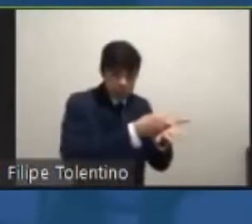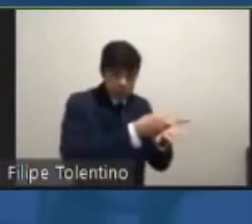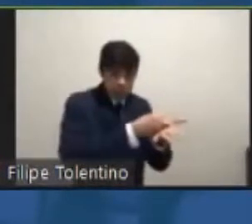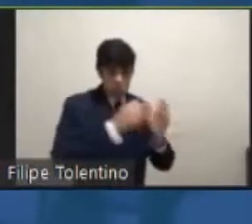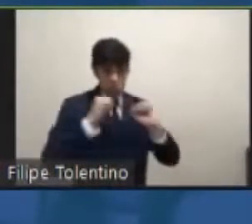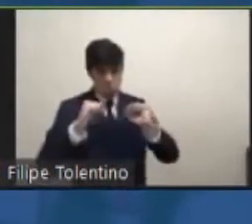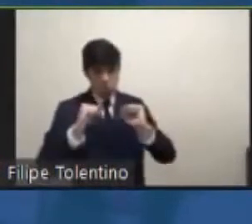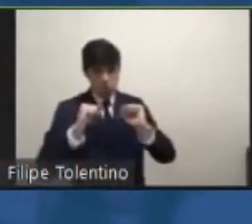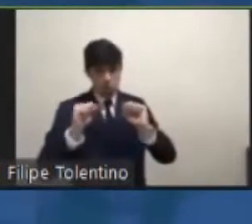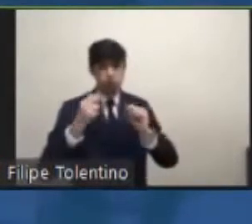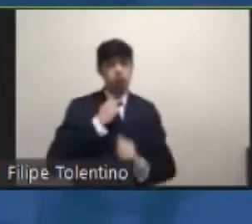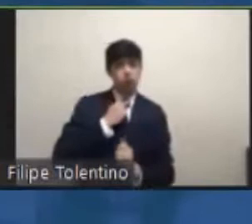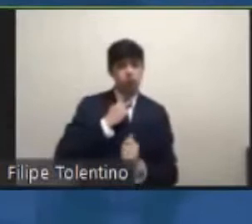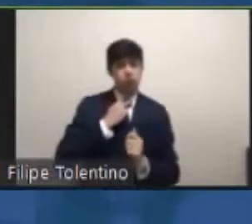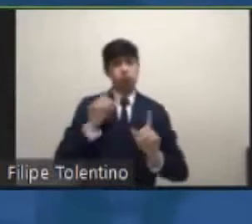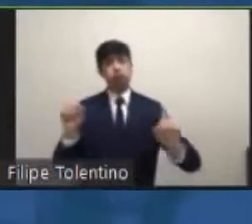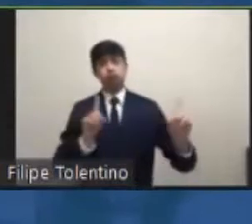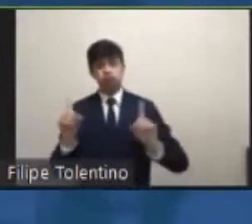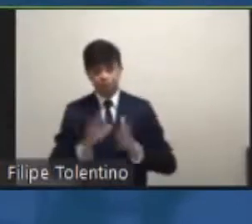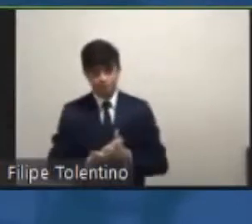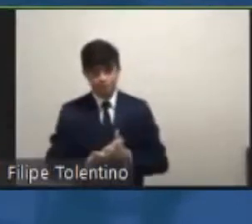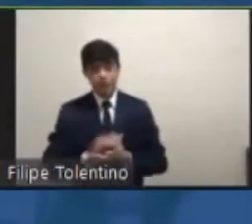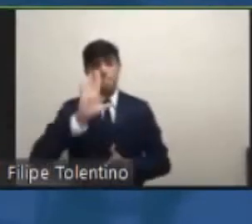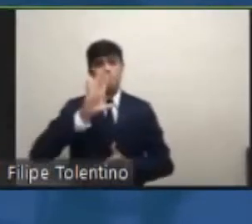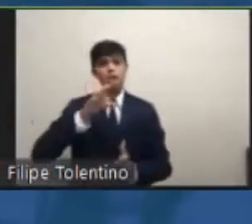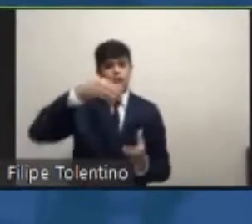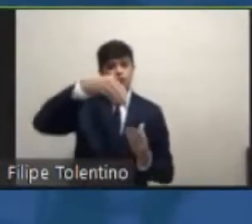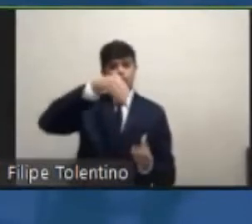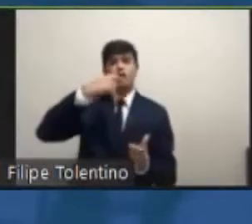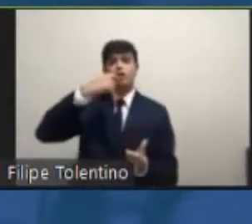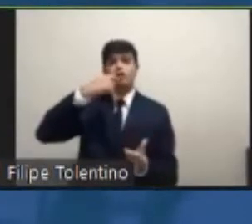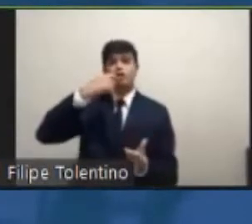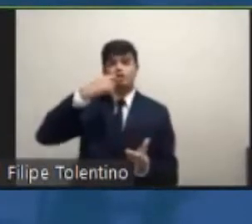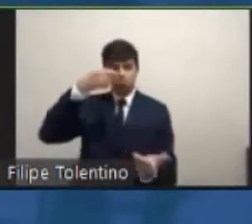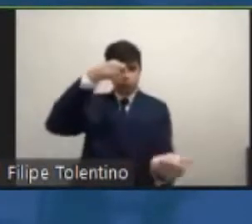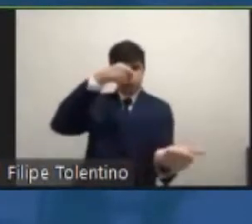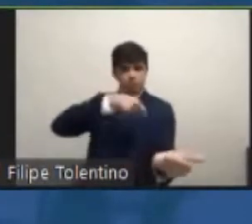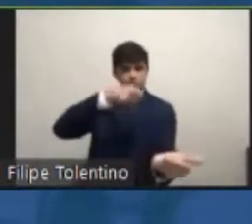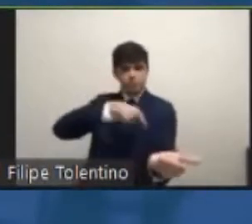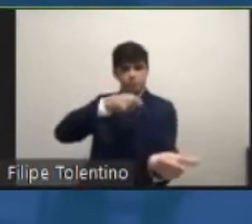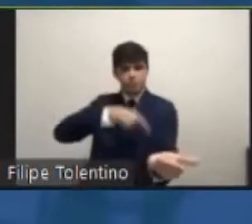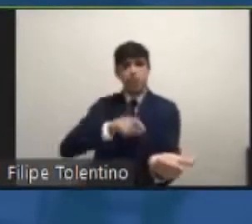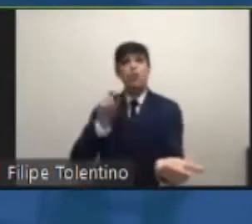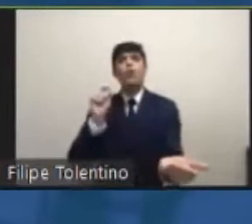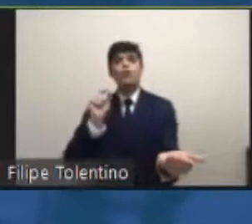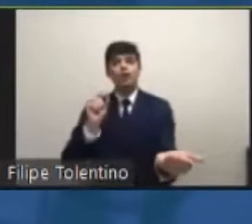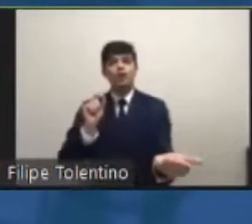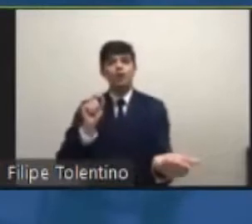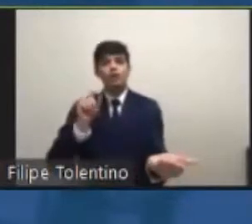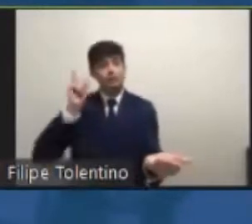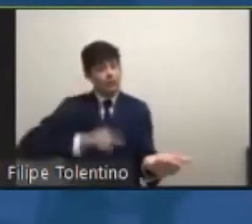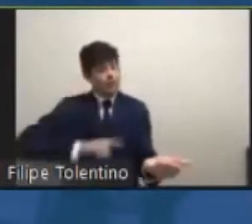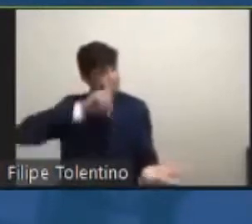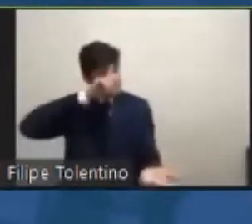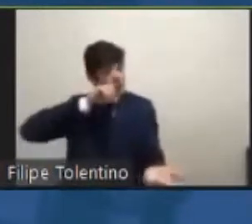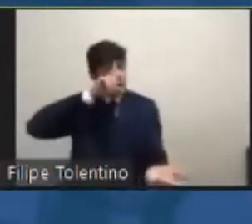ela estaria enquadrada nisso? De acordo aí com essa portaria do Ministério da Saúde, toda transfusão traz em si um risco.